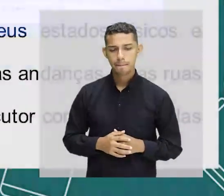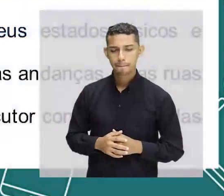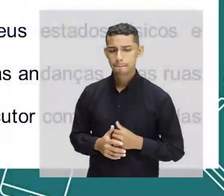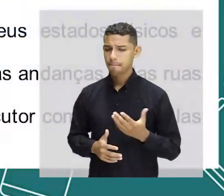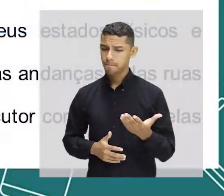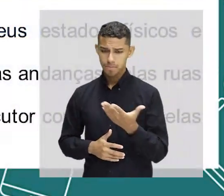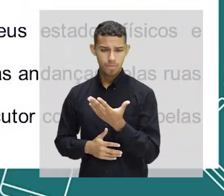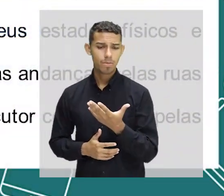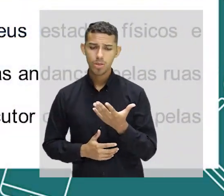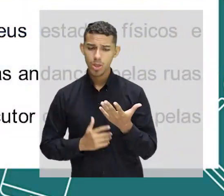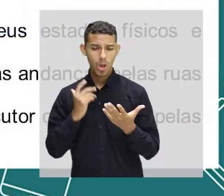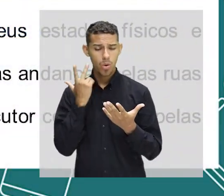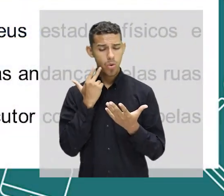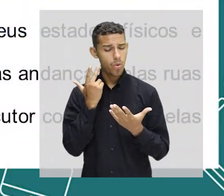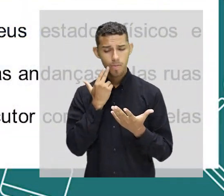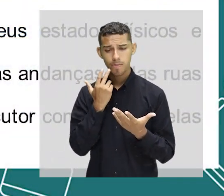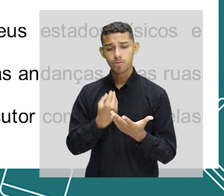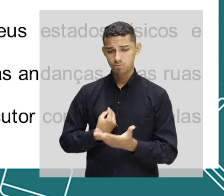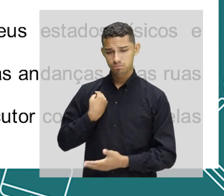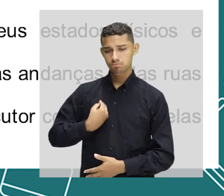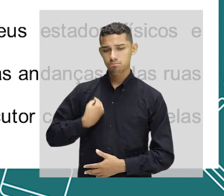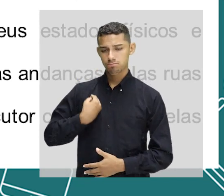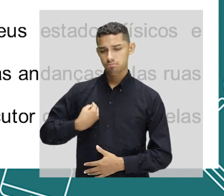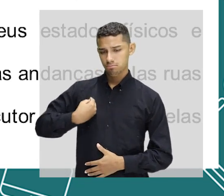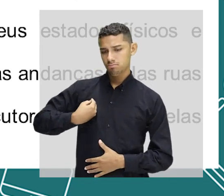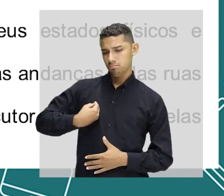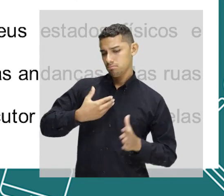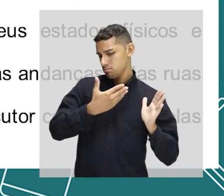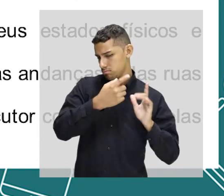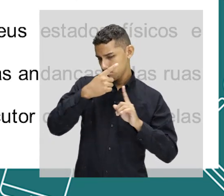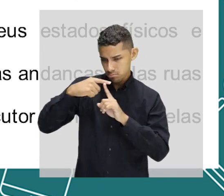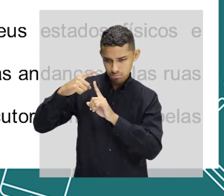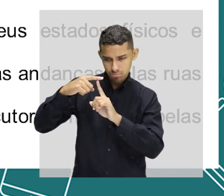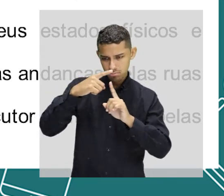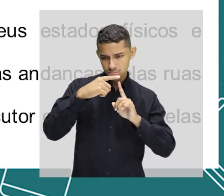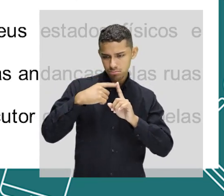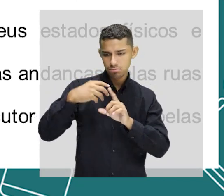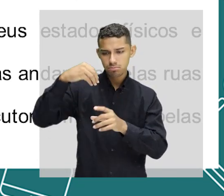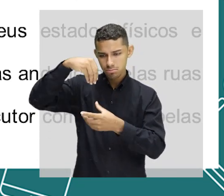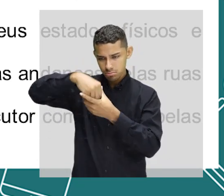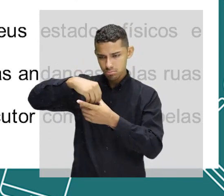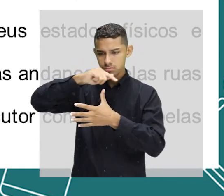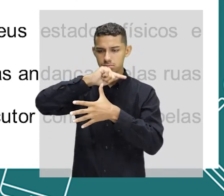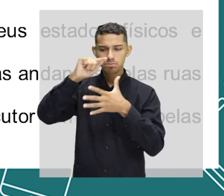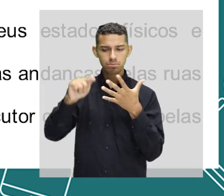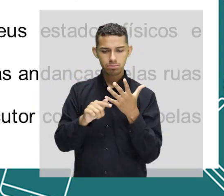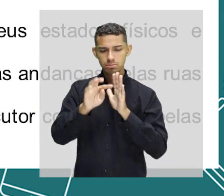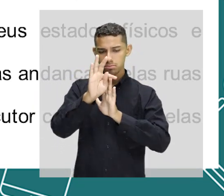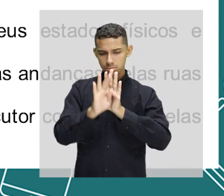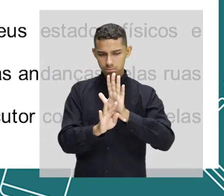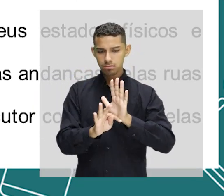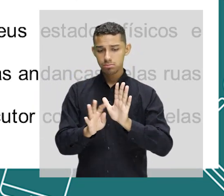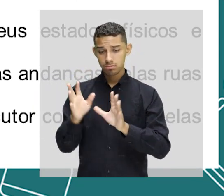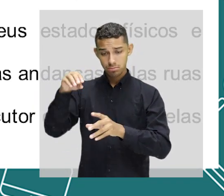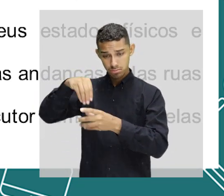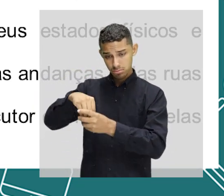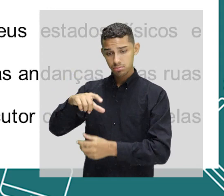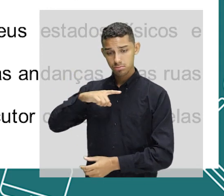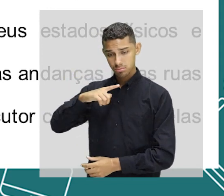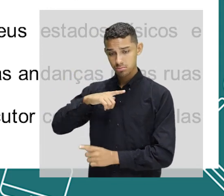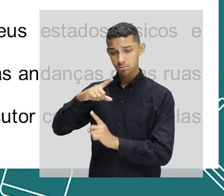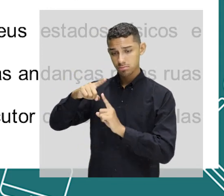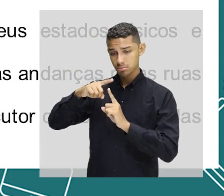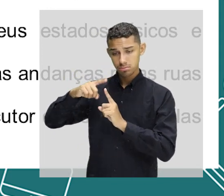É comum coexistirem sequências tipológicas e o mesmo gênero textual. Nesse fragmento, os